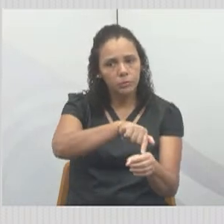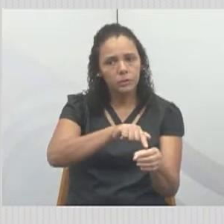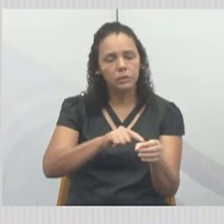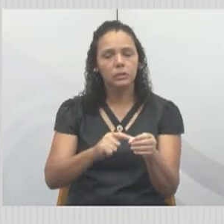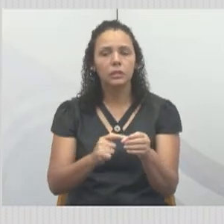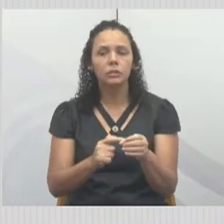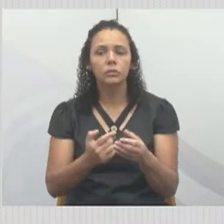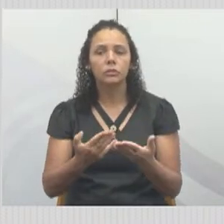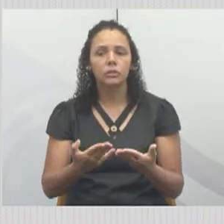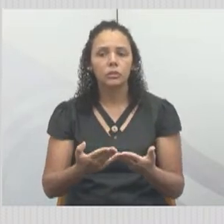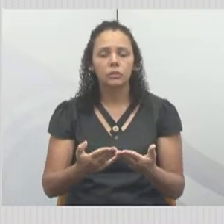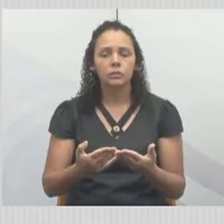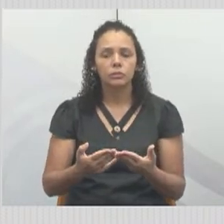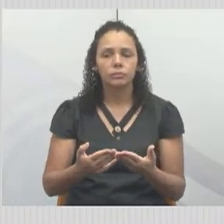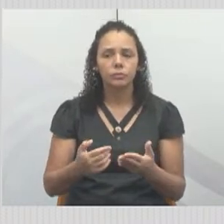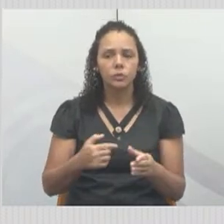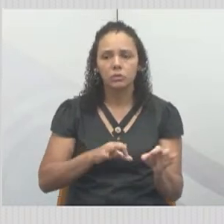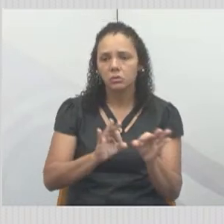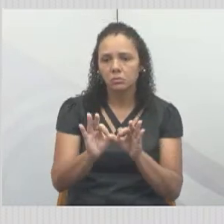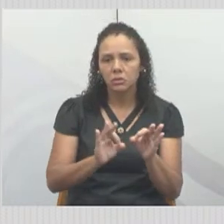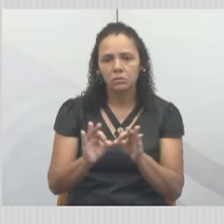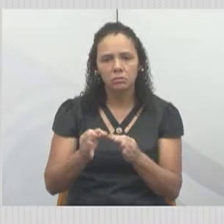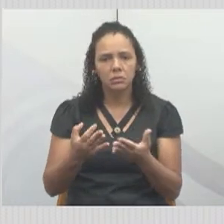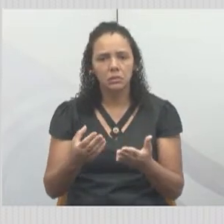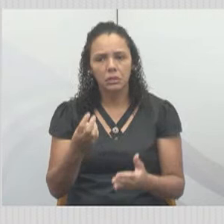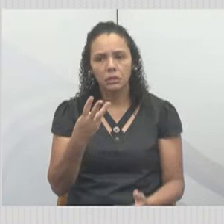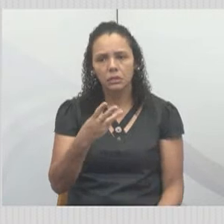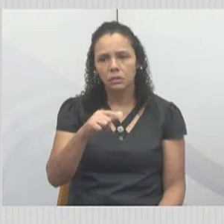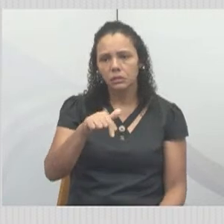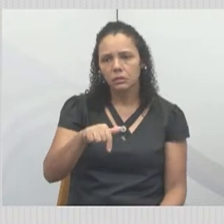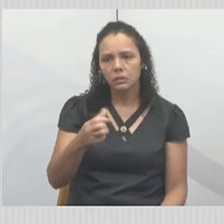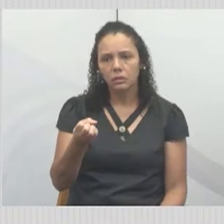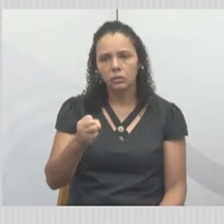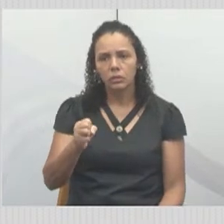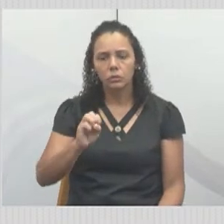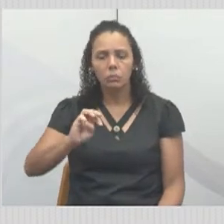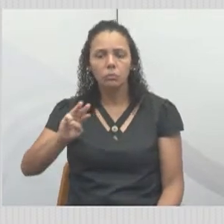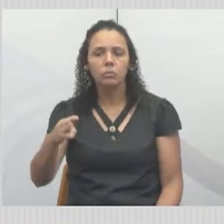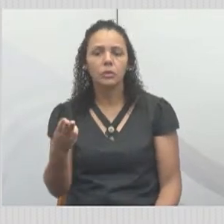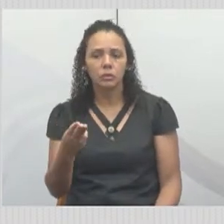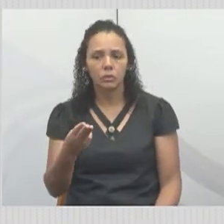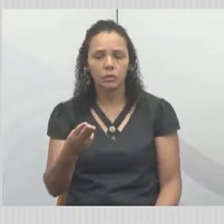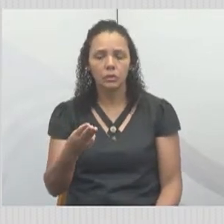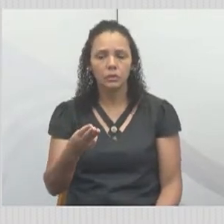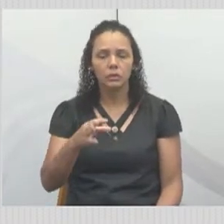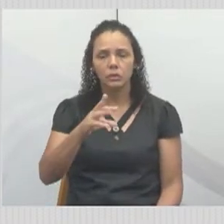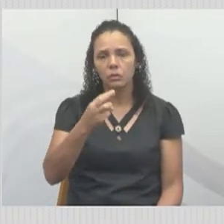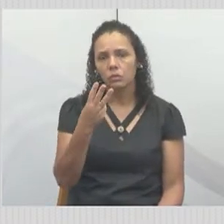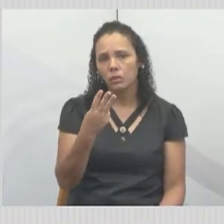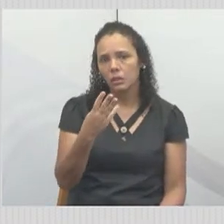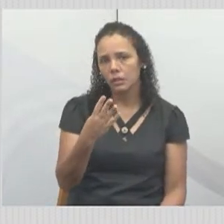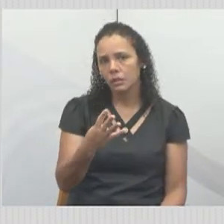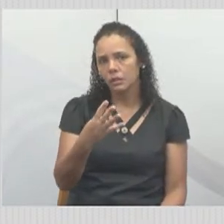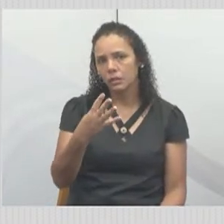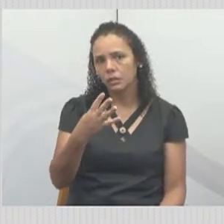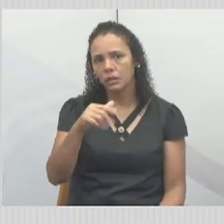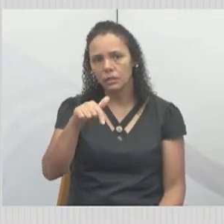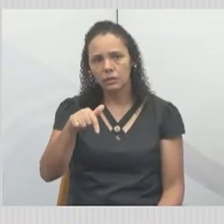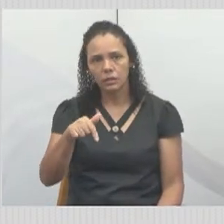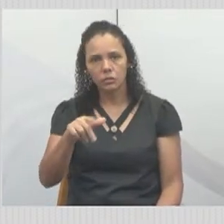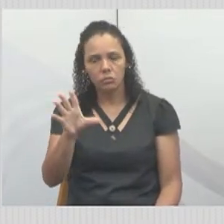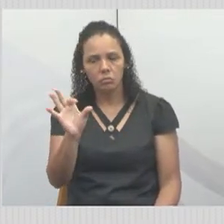gente está estimando aqui 378 milhões de ICMS, cerca de 47% dessas